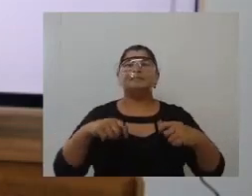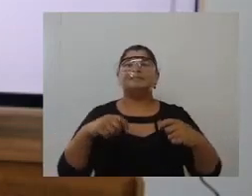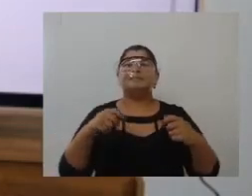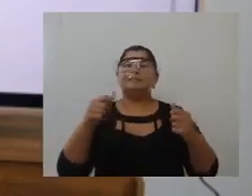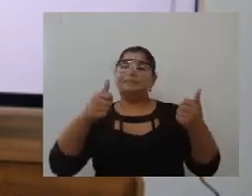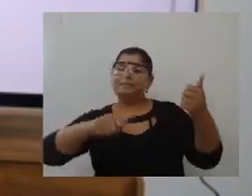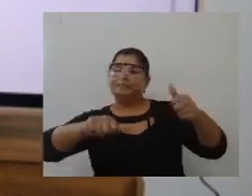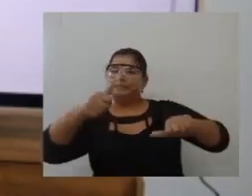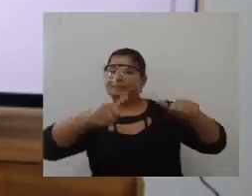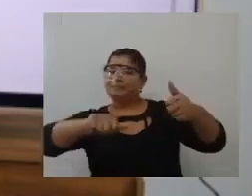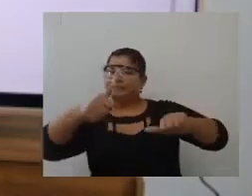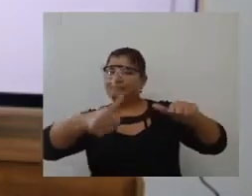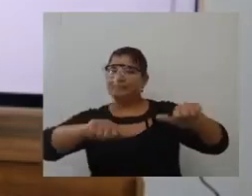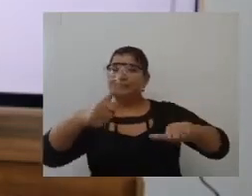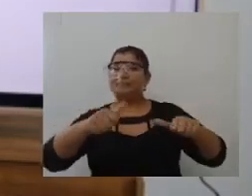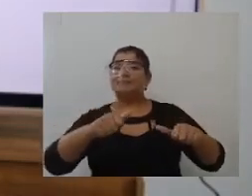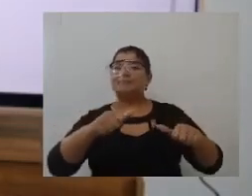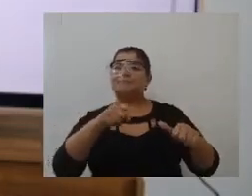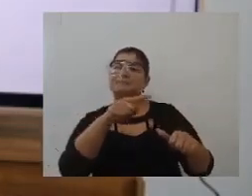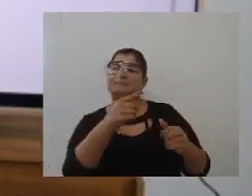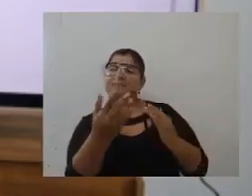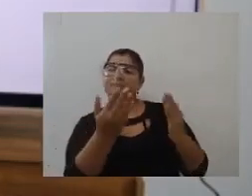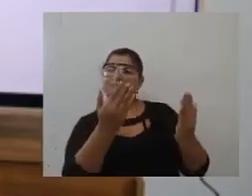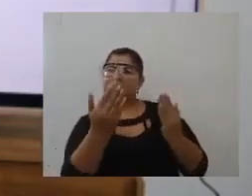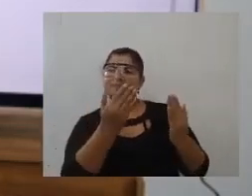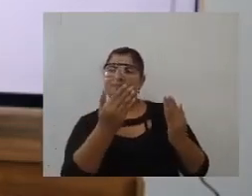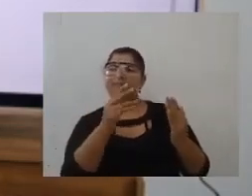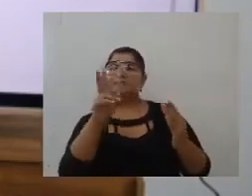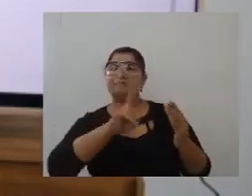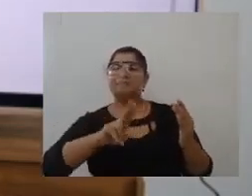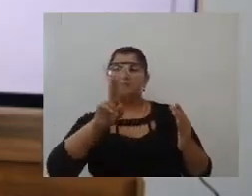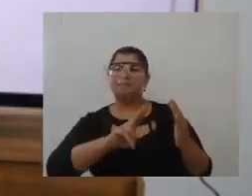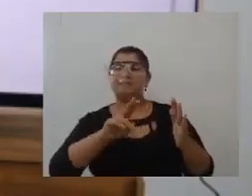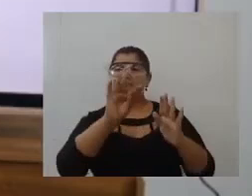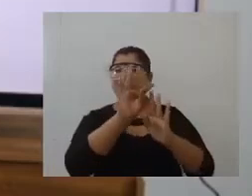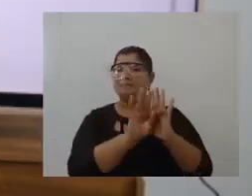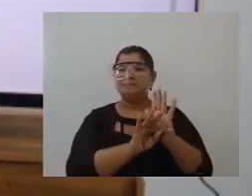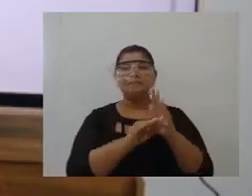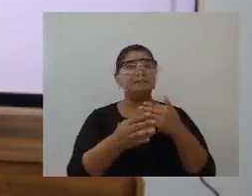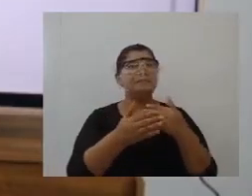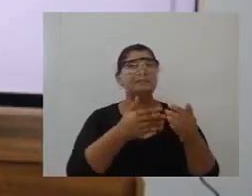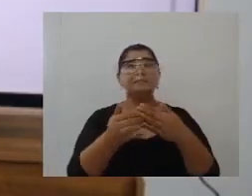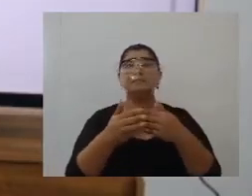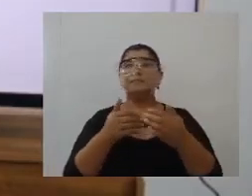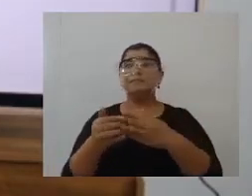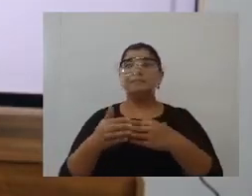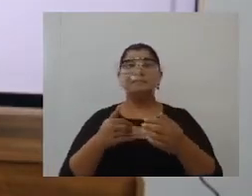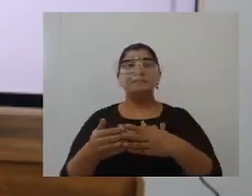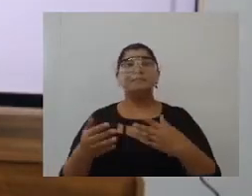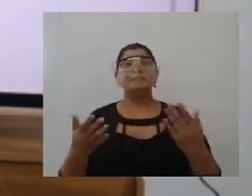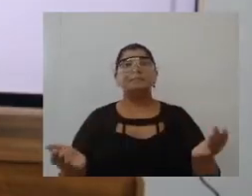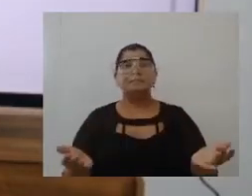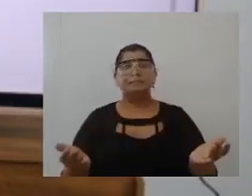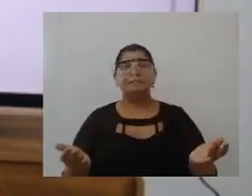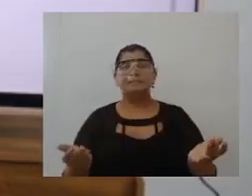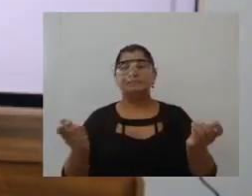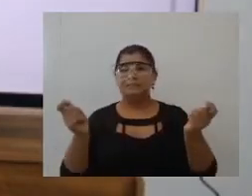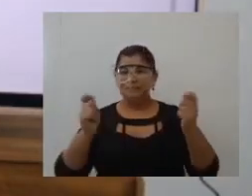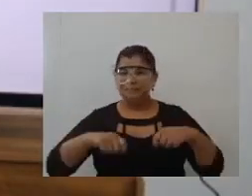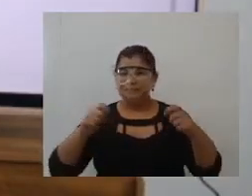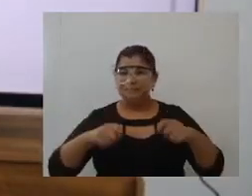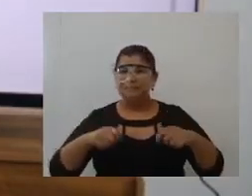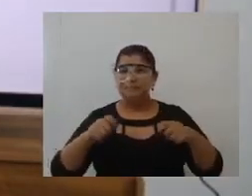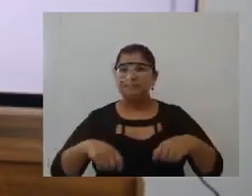de avaliar a credibilidade e a utilidade de tudo que chega para nós? Será que a gente está em condições de